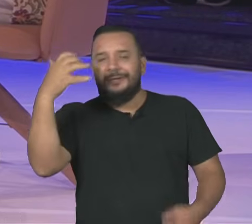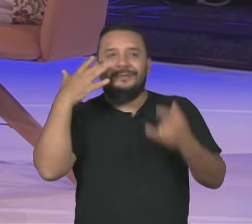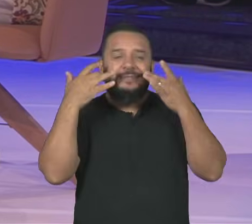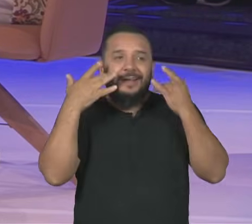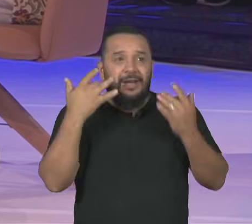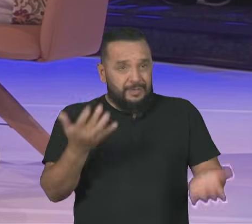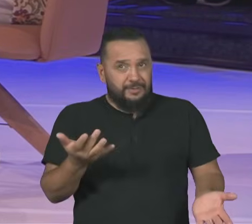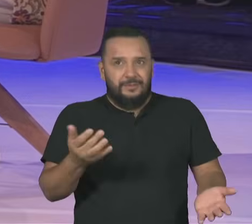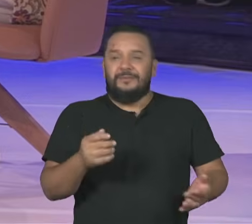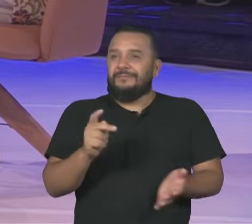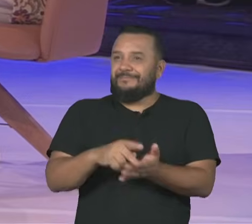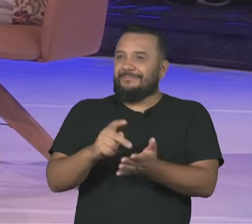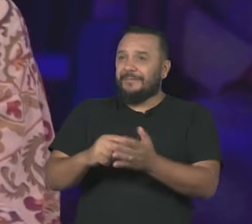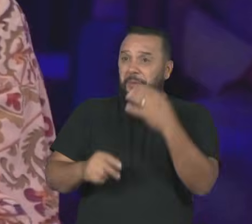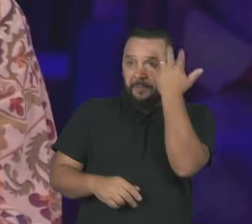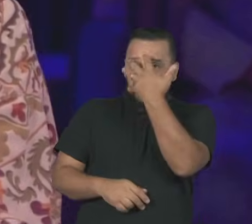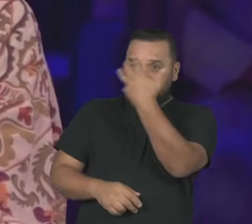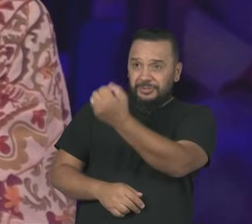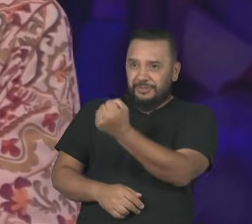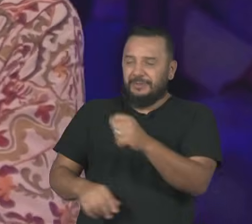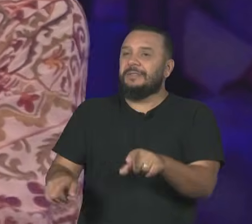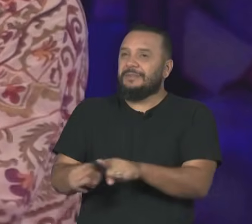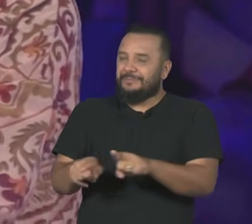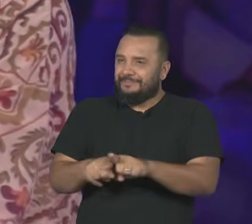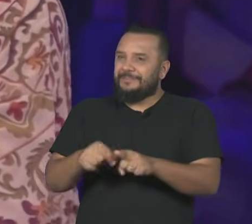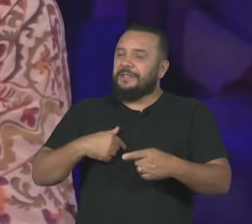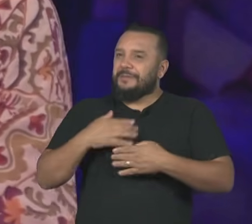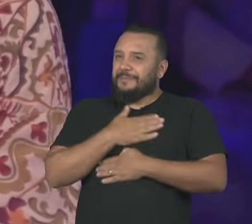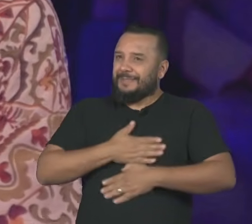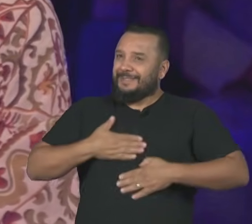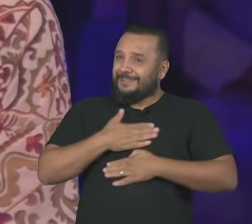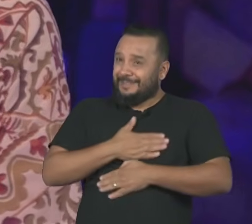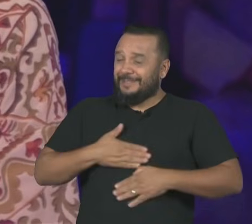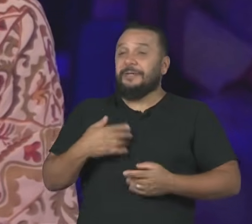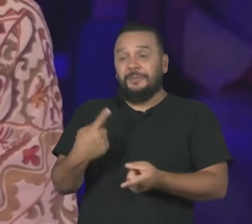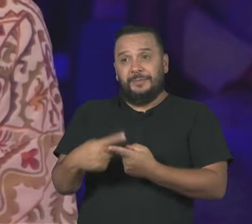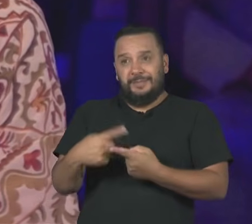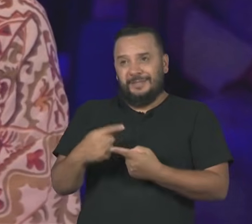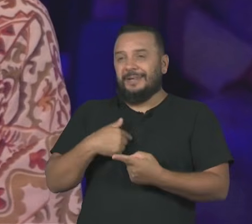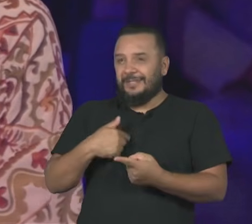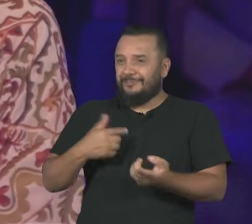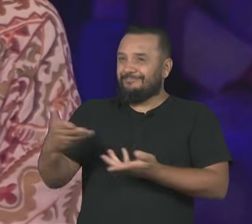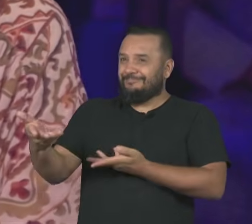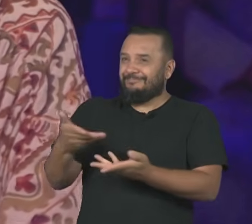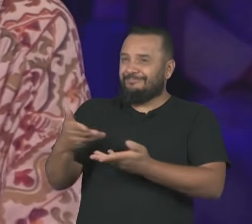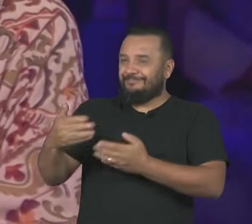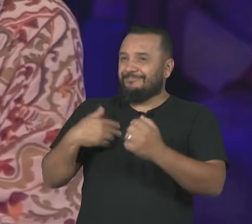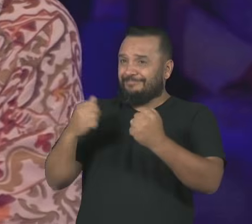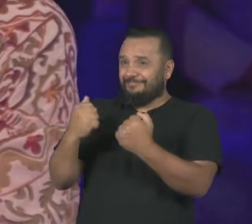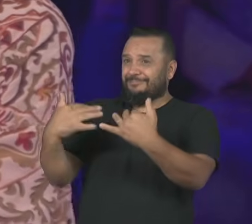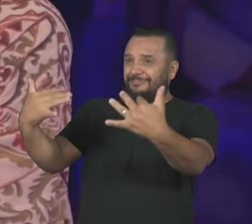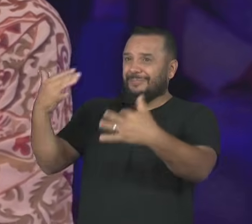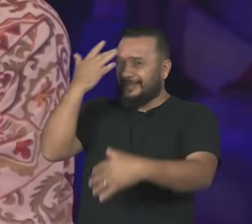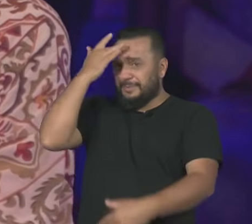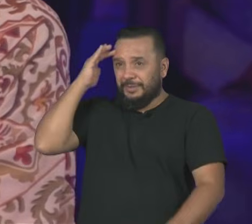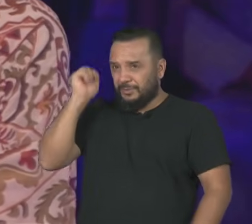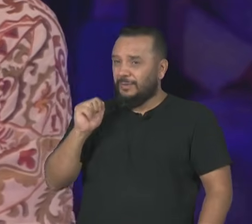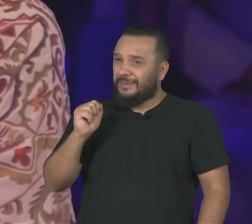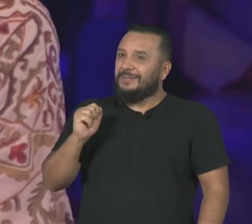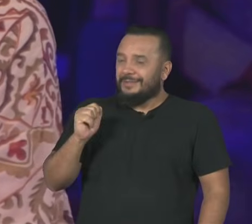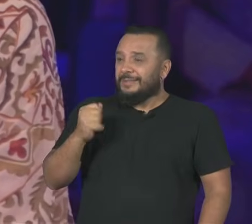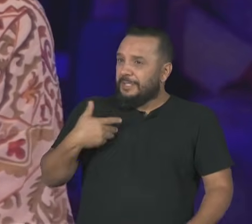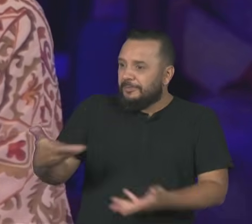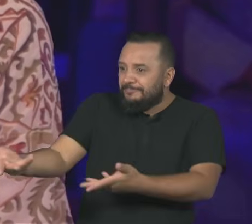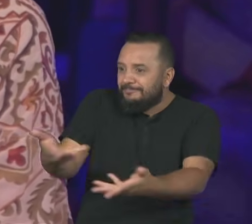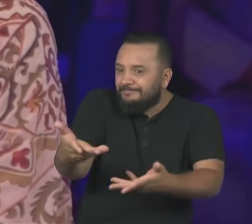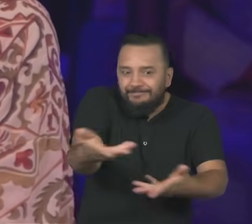é pura paixão. E o prazer, porque eu dialogo com a plateia, né? Então fica uma coisa muito íntima